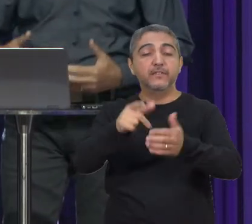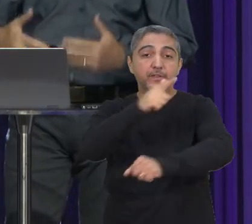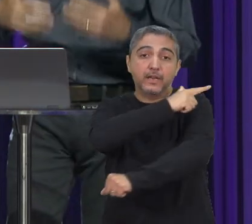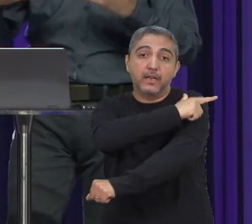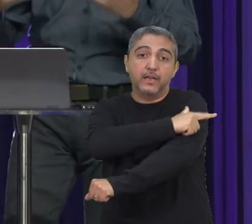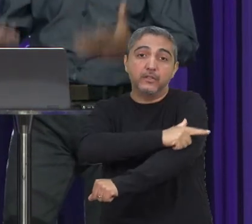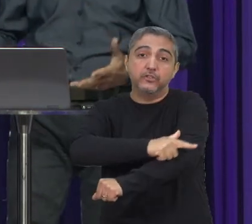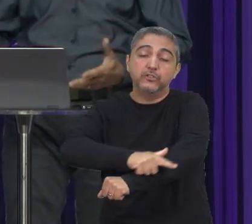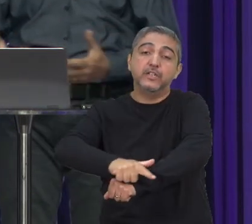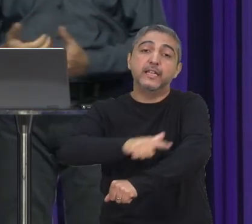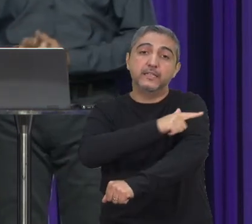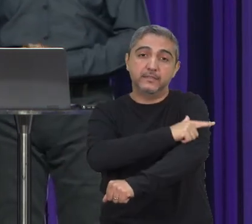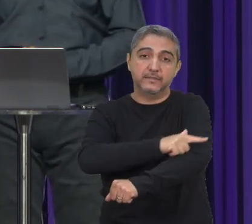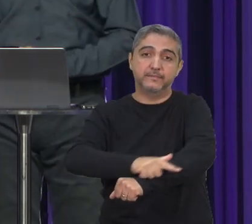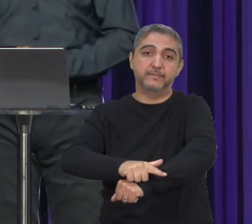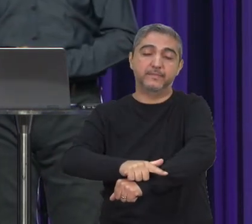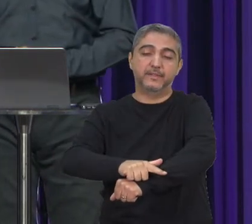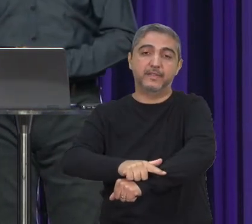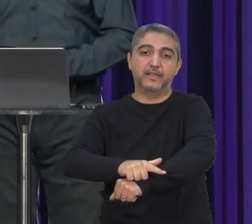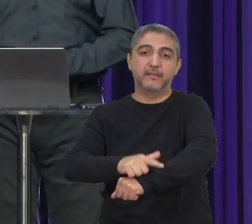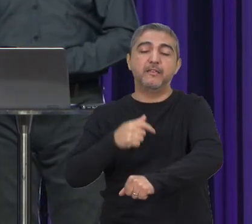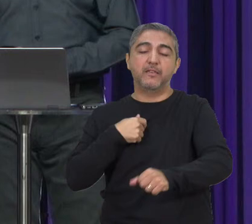minha vida, na minha maneira de ser.